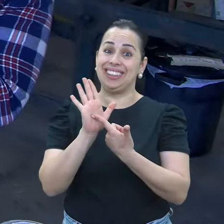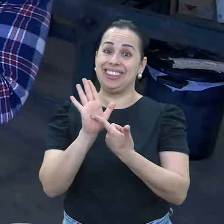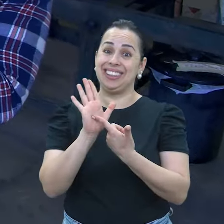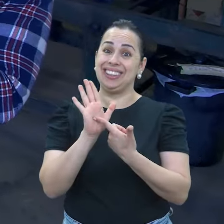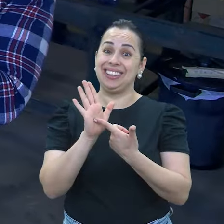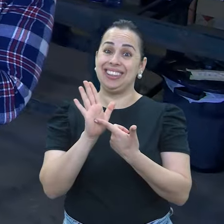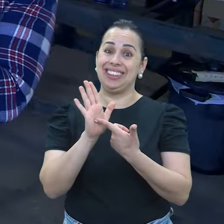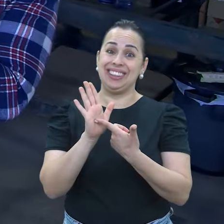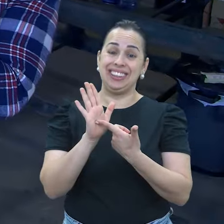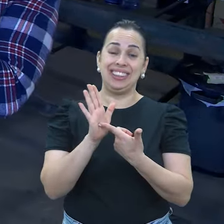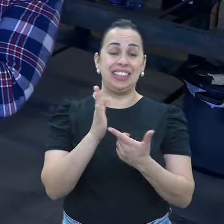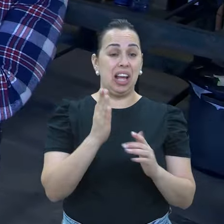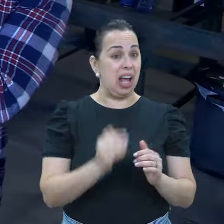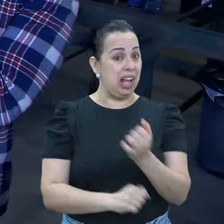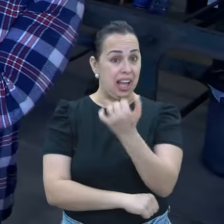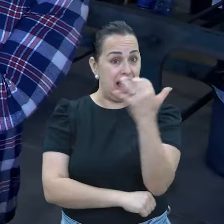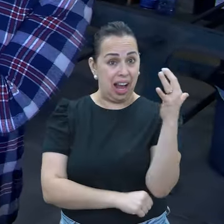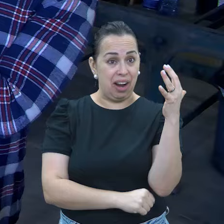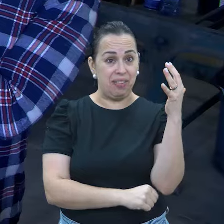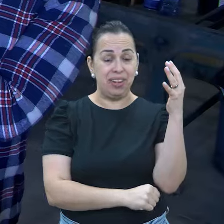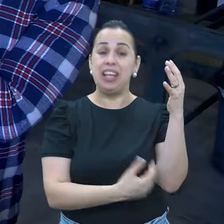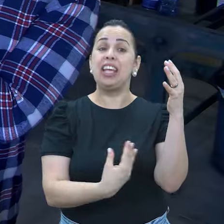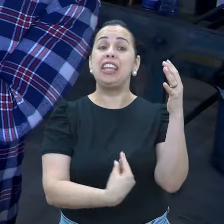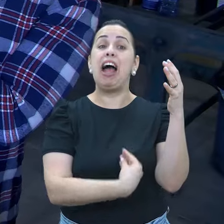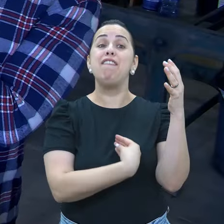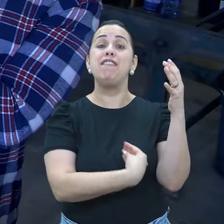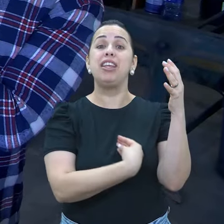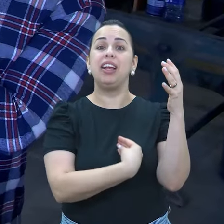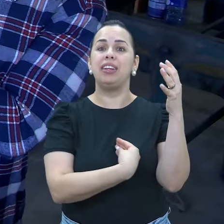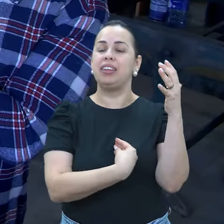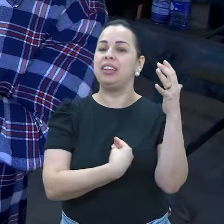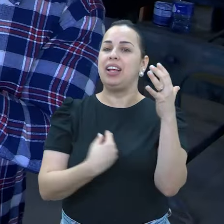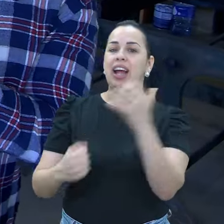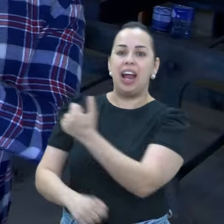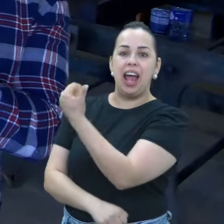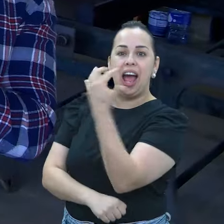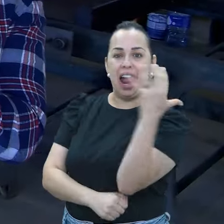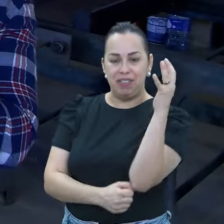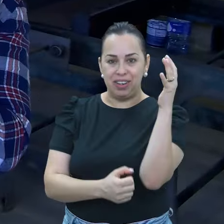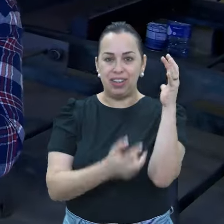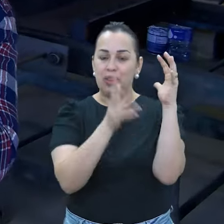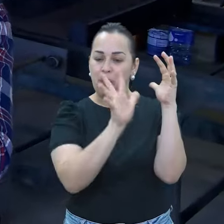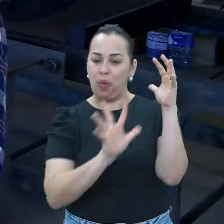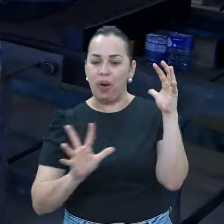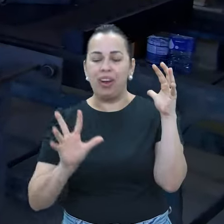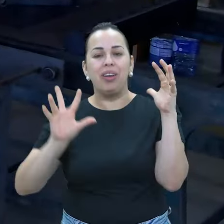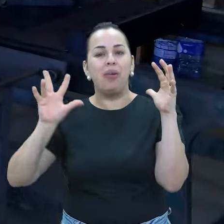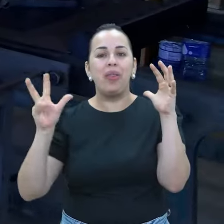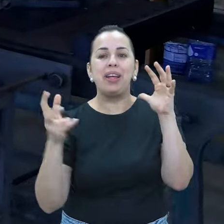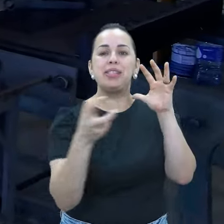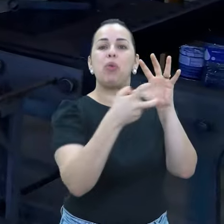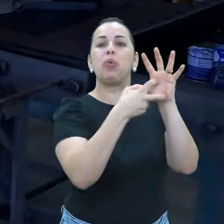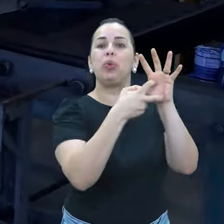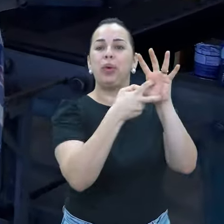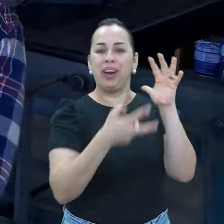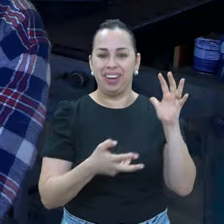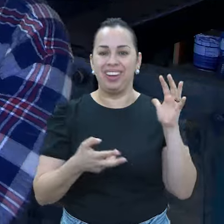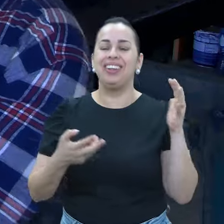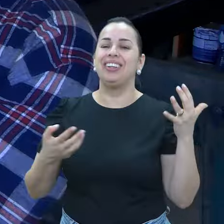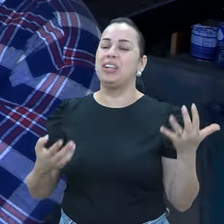E aí está estampada a árvore da vida. A árvore da conexão cultura.